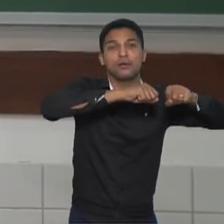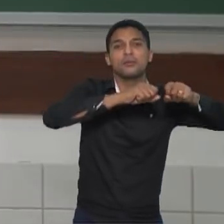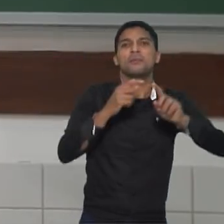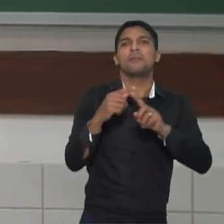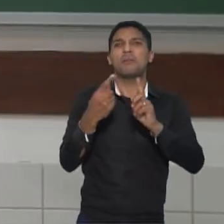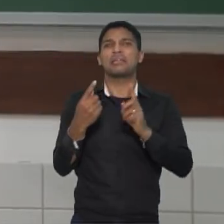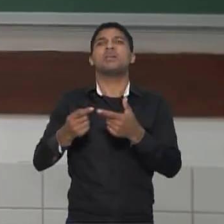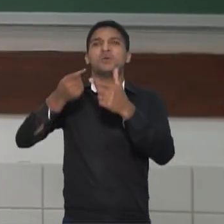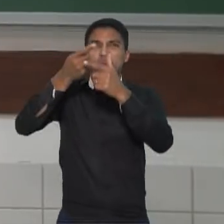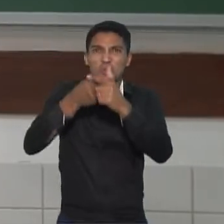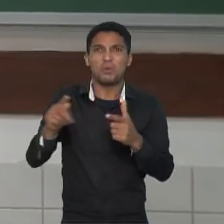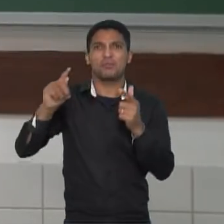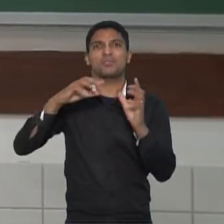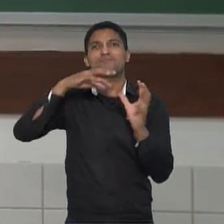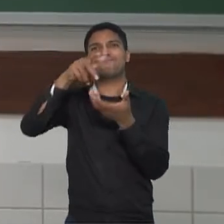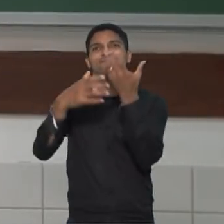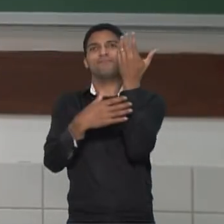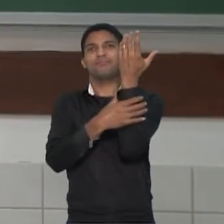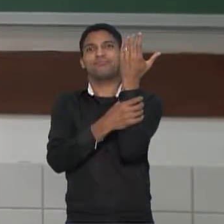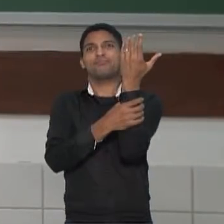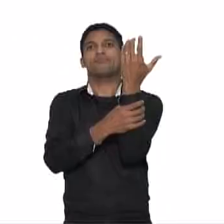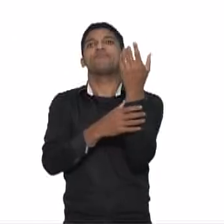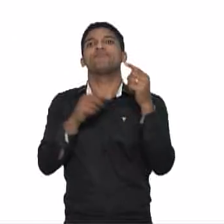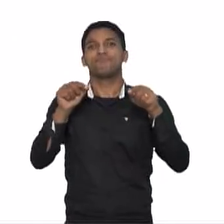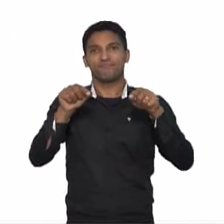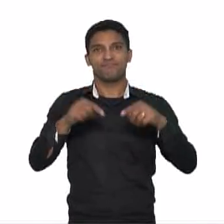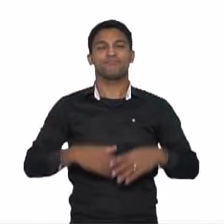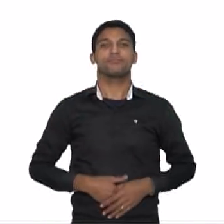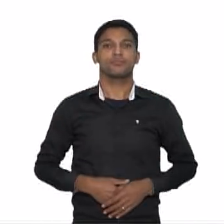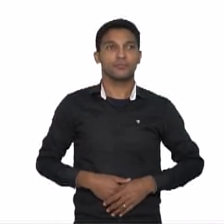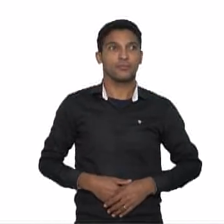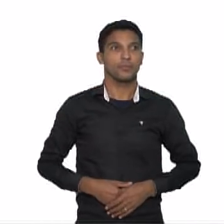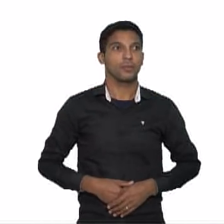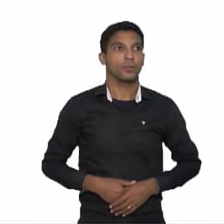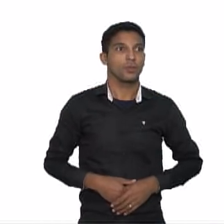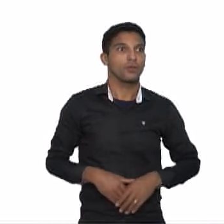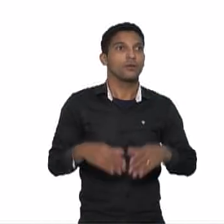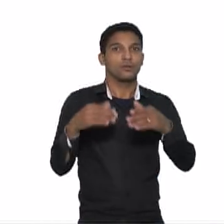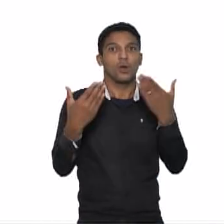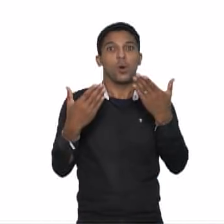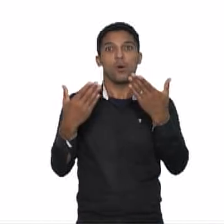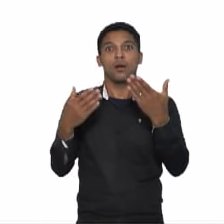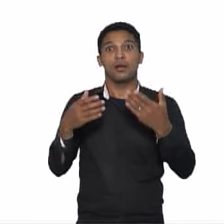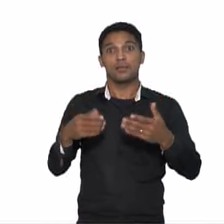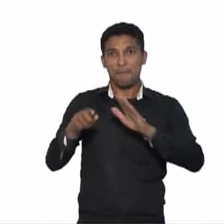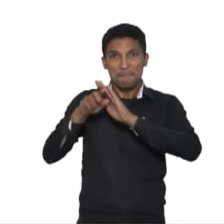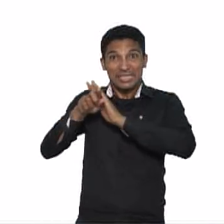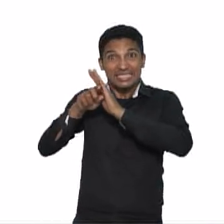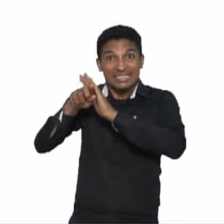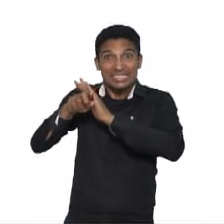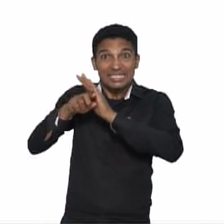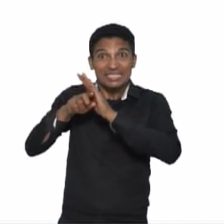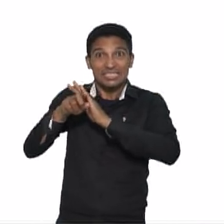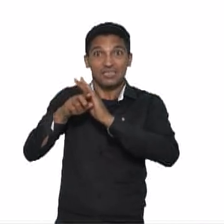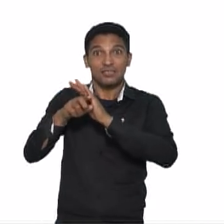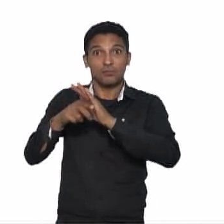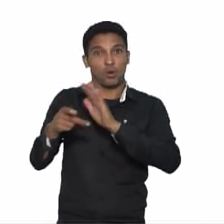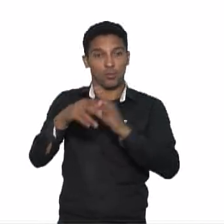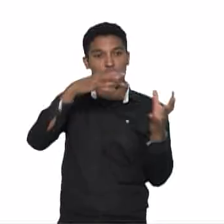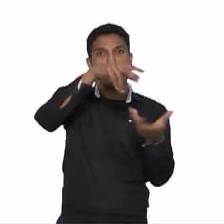global em torno disso, né? Pesquisas sobre o ambiente apontam ser necessário investir